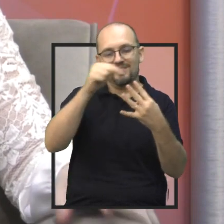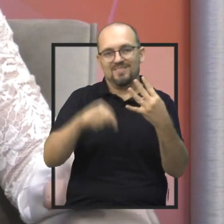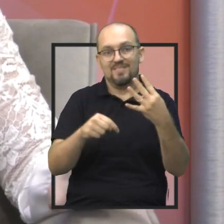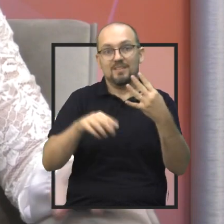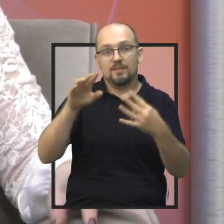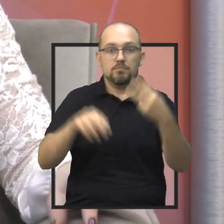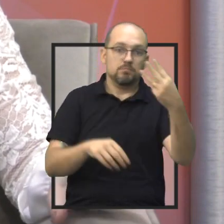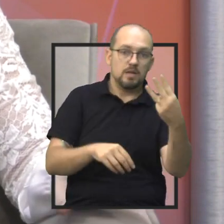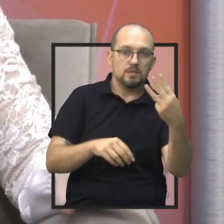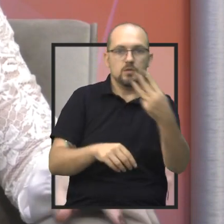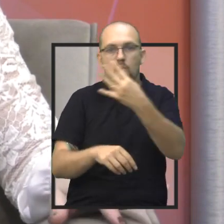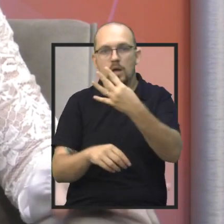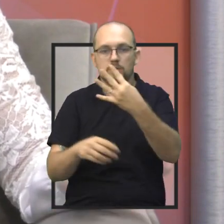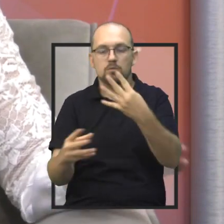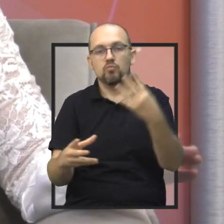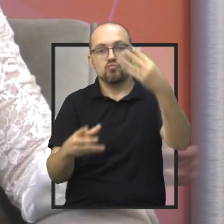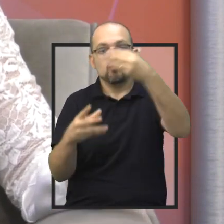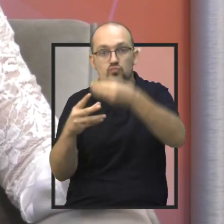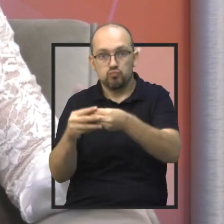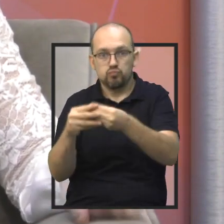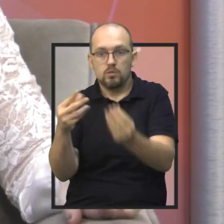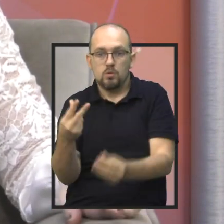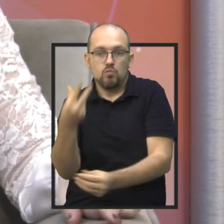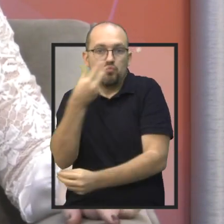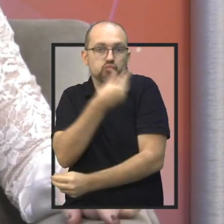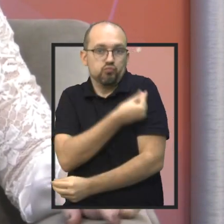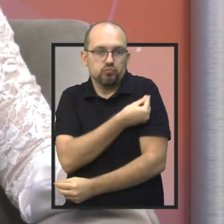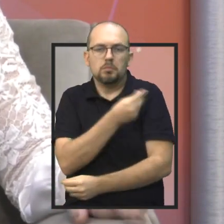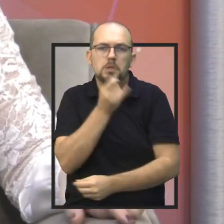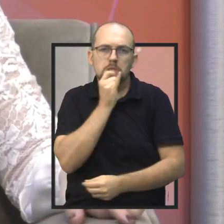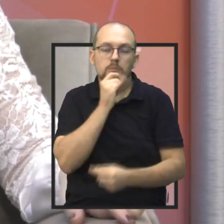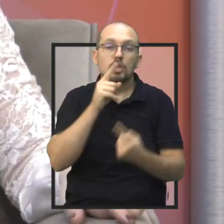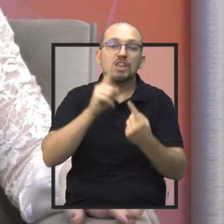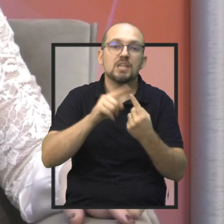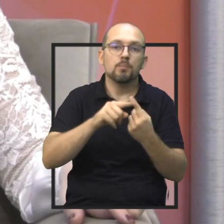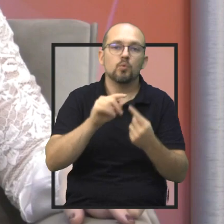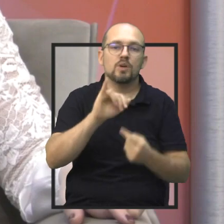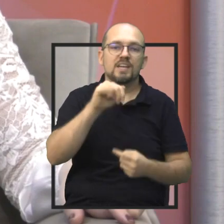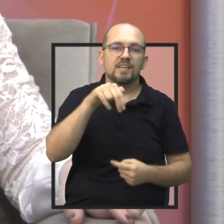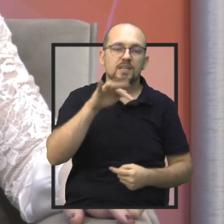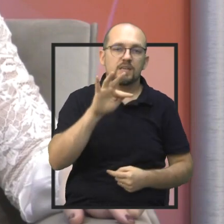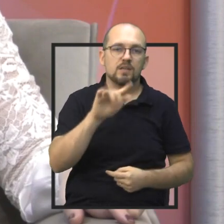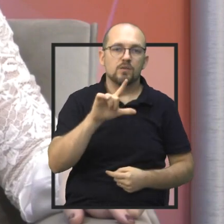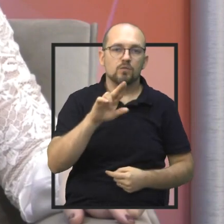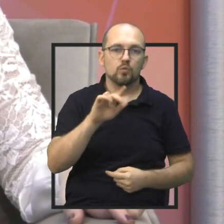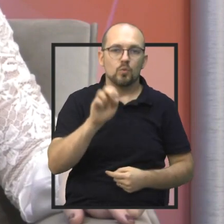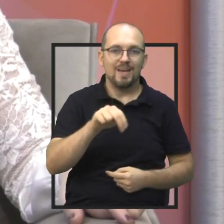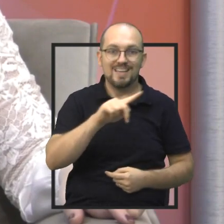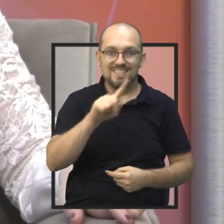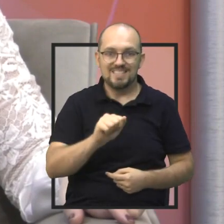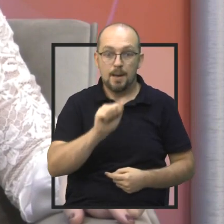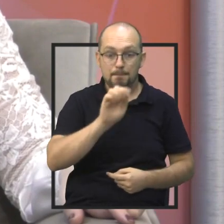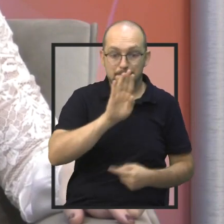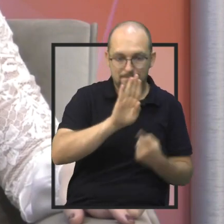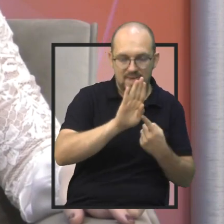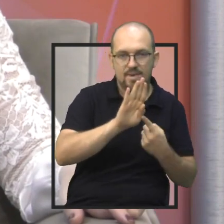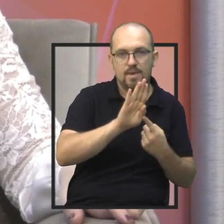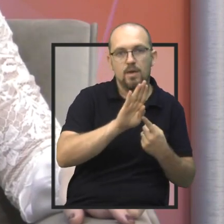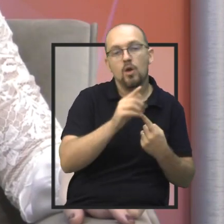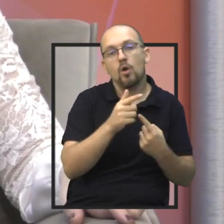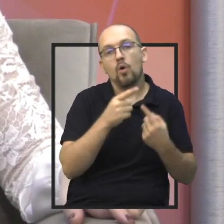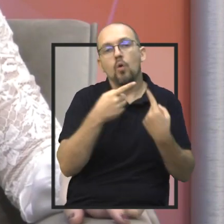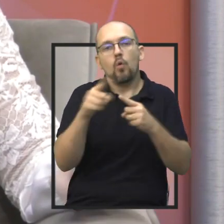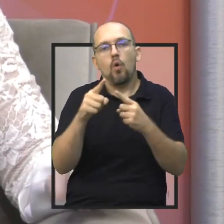né? H1N1, H3N2 e um dos tipos de influenza B, o Victoria, ele protege também contra um outro tipo de influenza B,